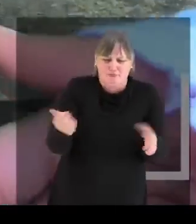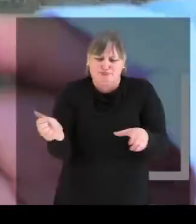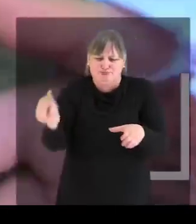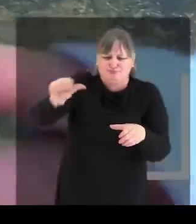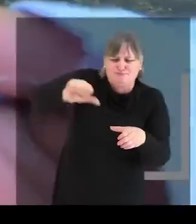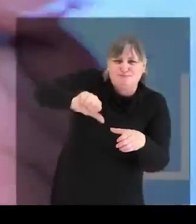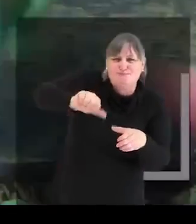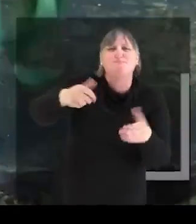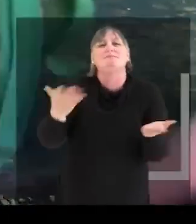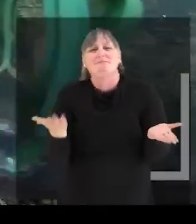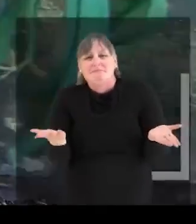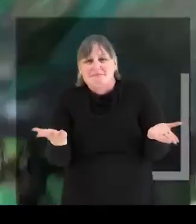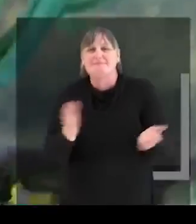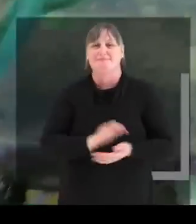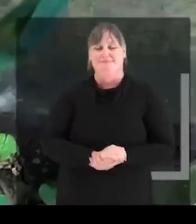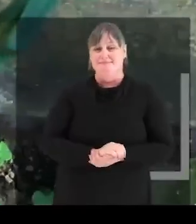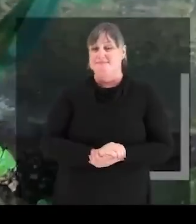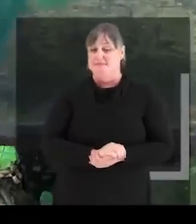água, ela tá muito...